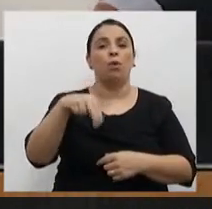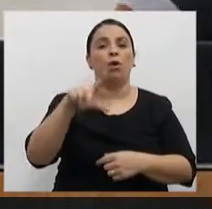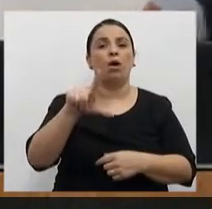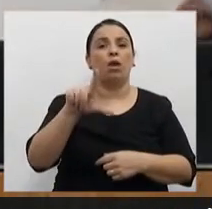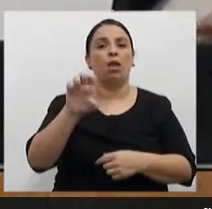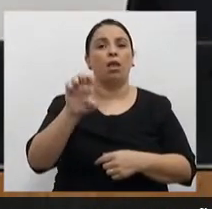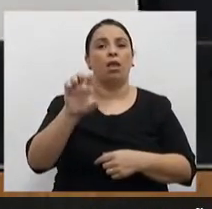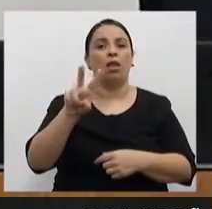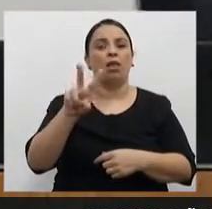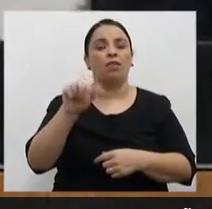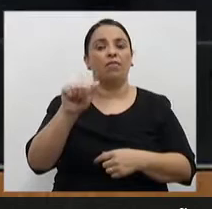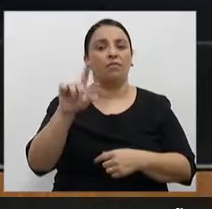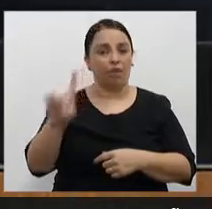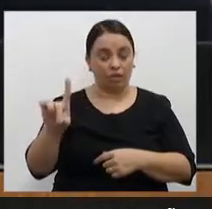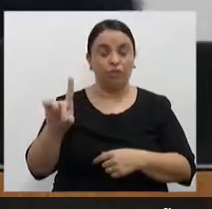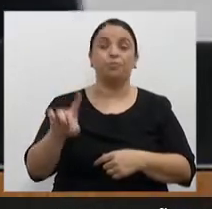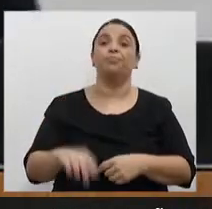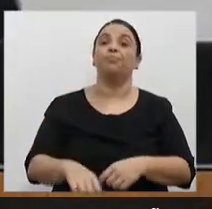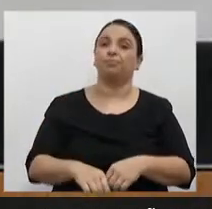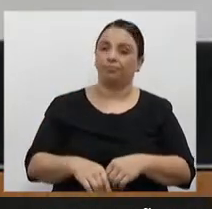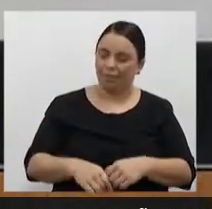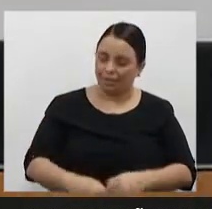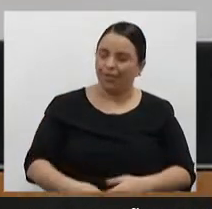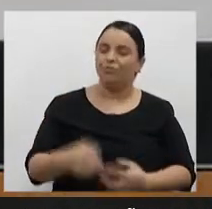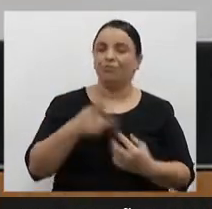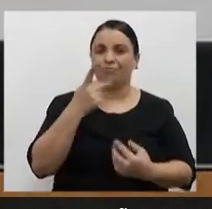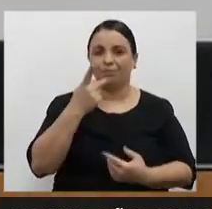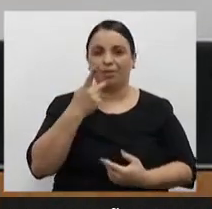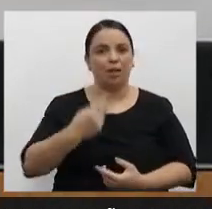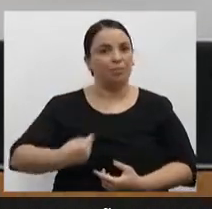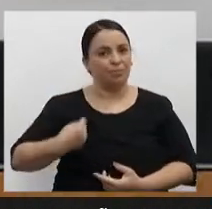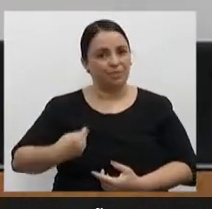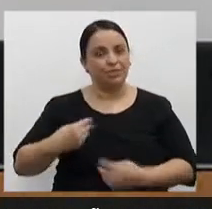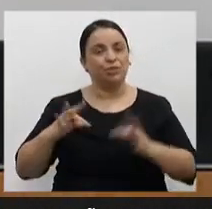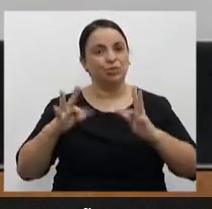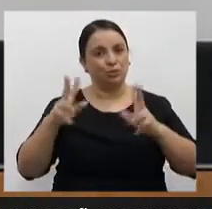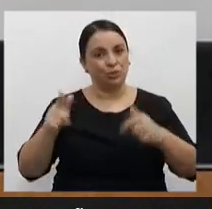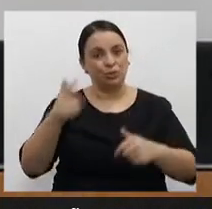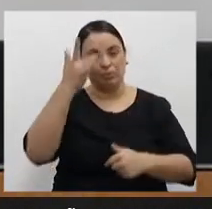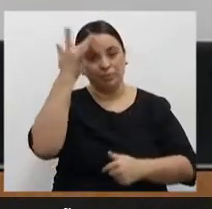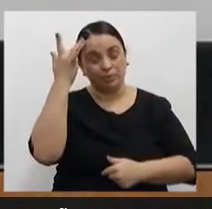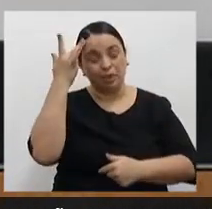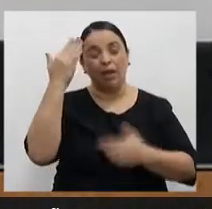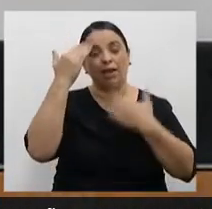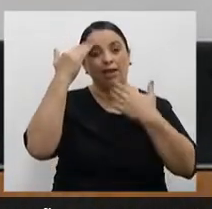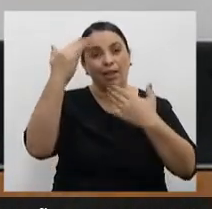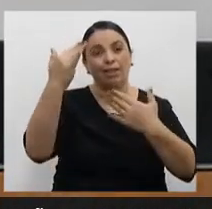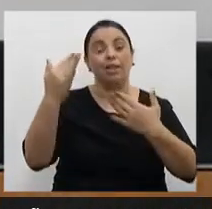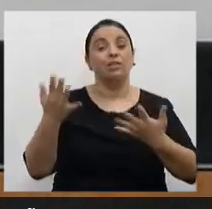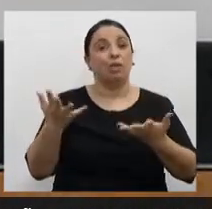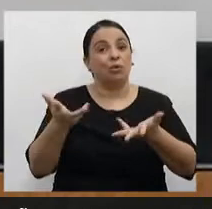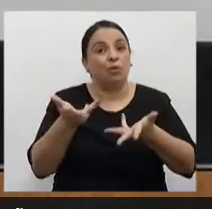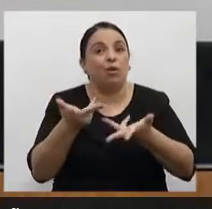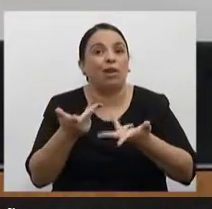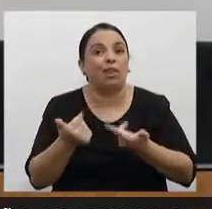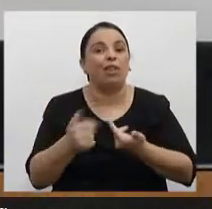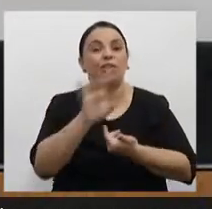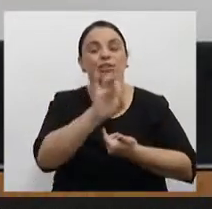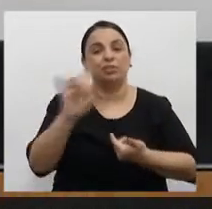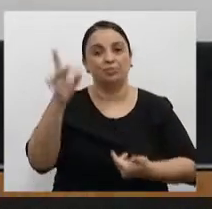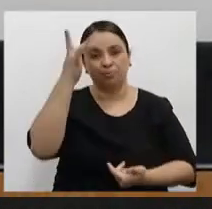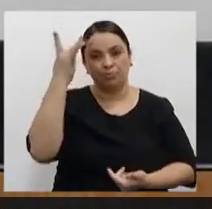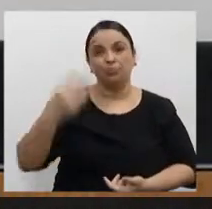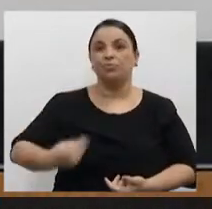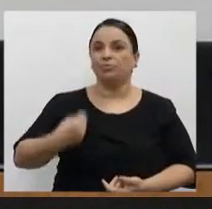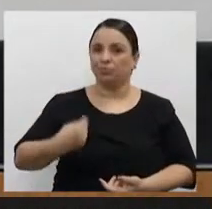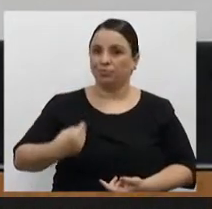aí conosco também registrado mais participantes aqui. Agradeço demais a qualidade da presença aqui